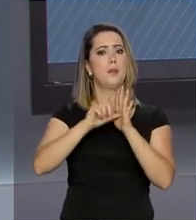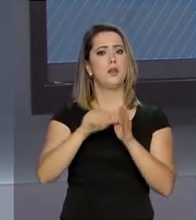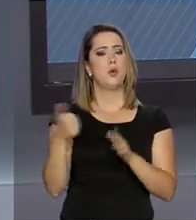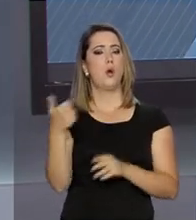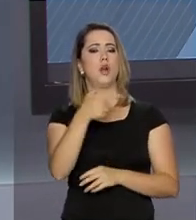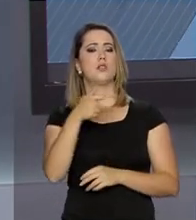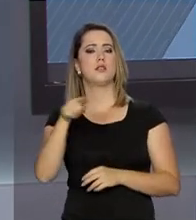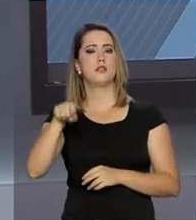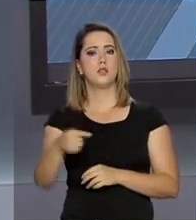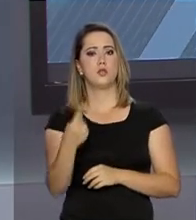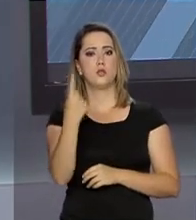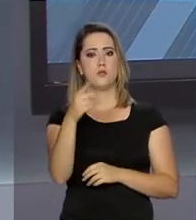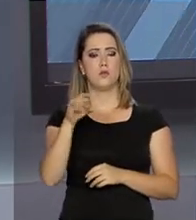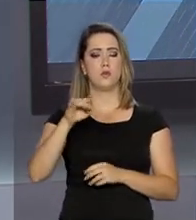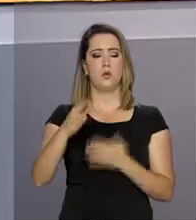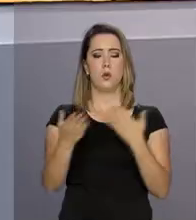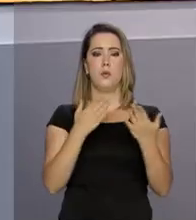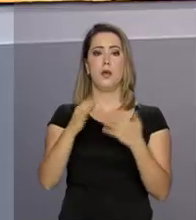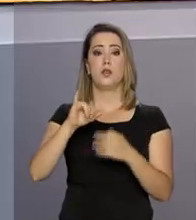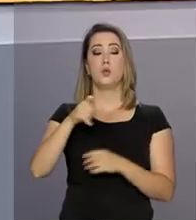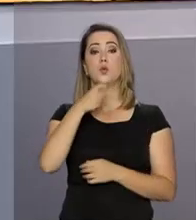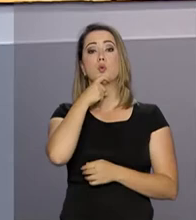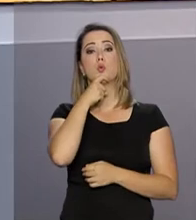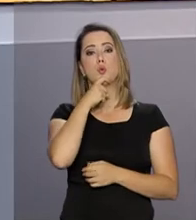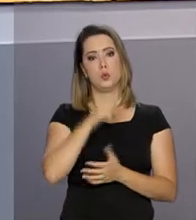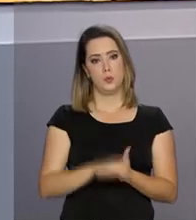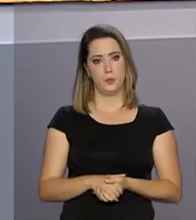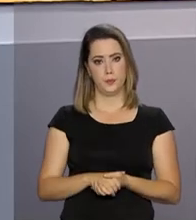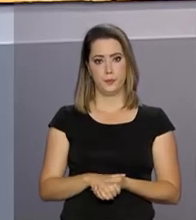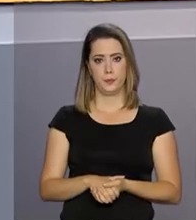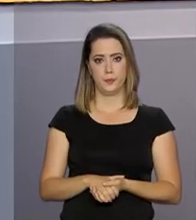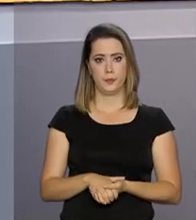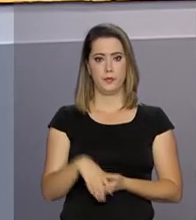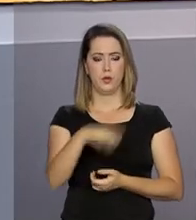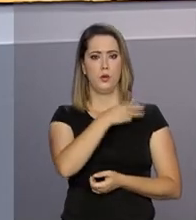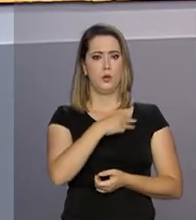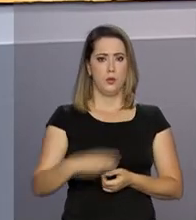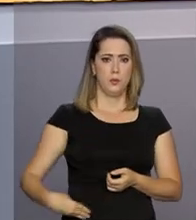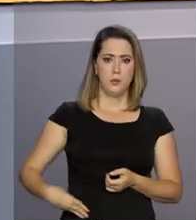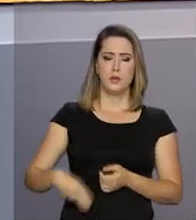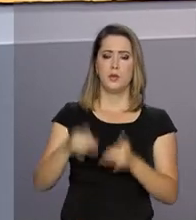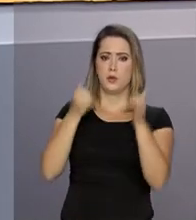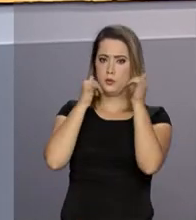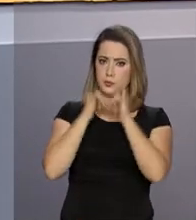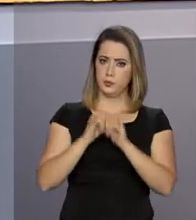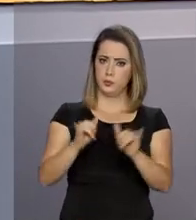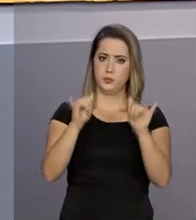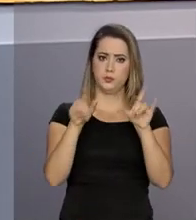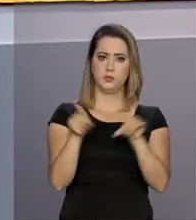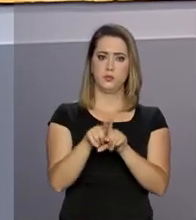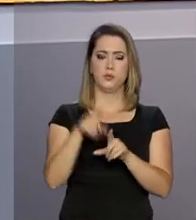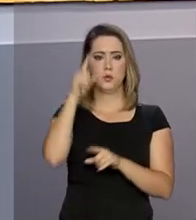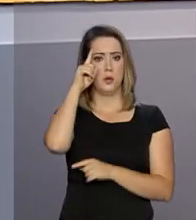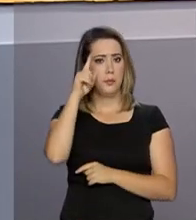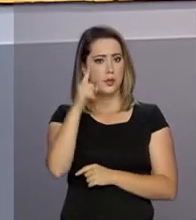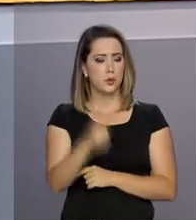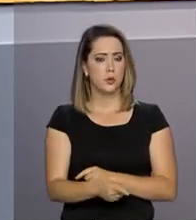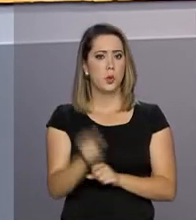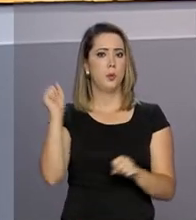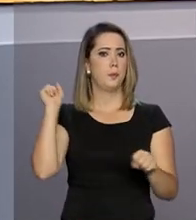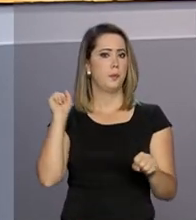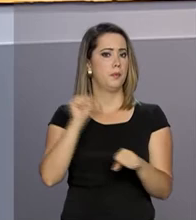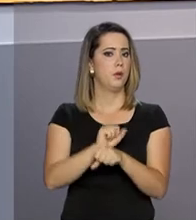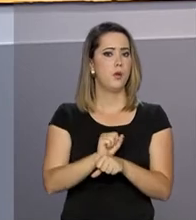por cento do que em julho o ministro de minas e energia fernando coelho filho determinou a paralisação